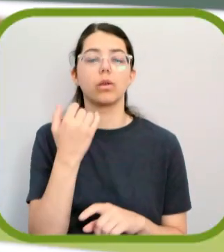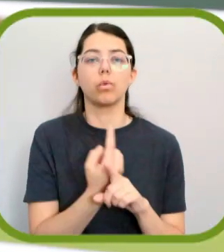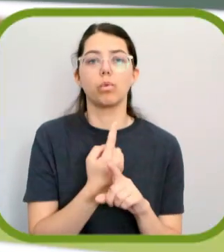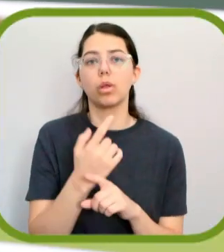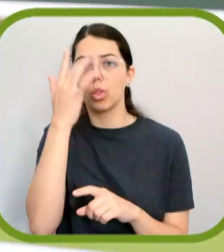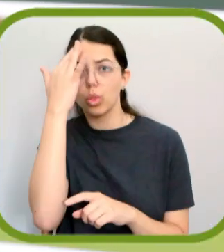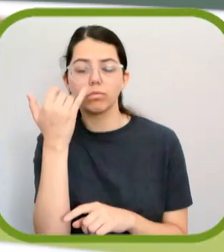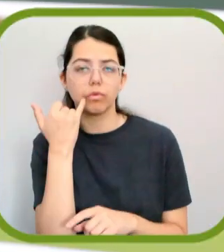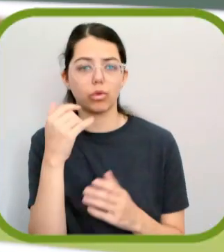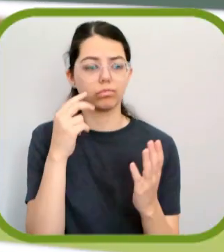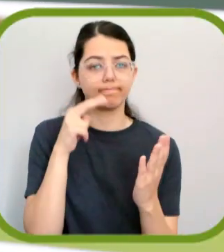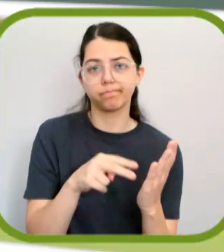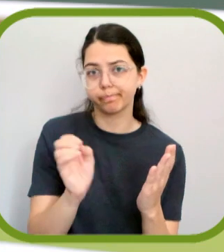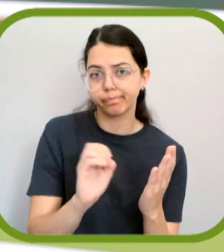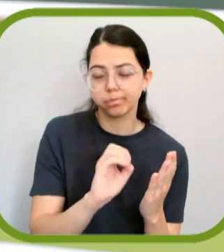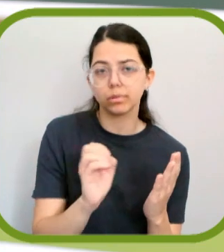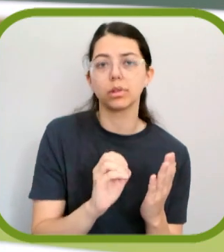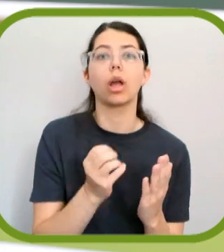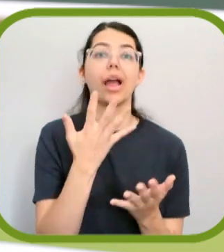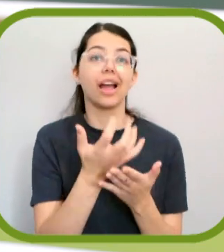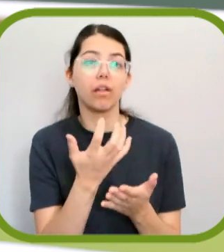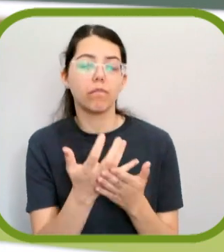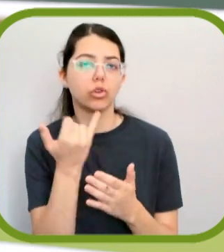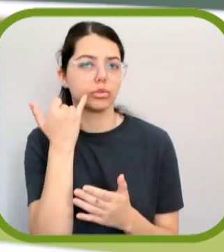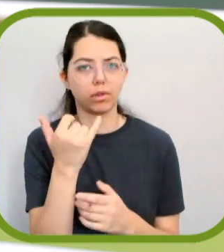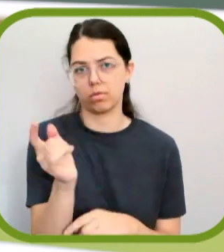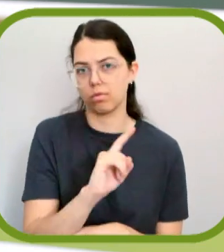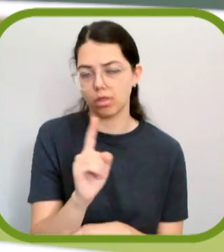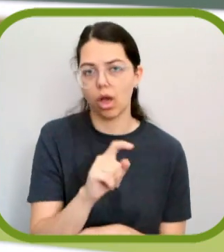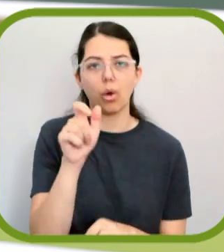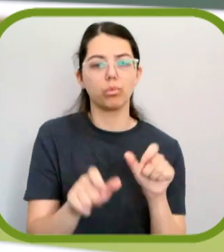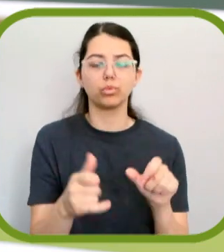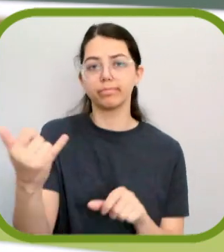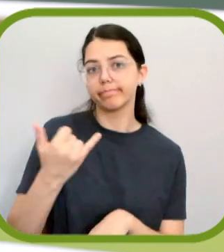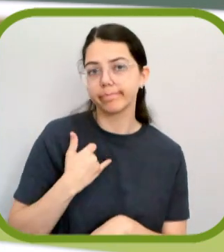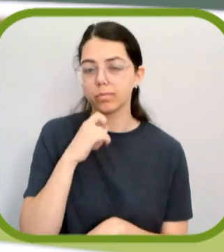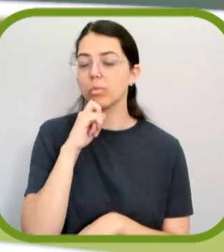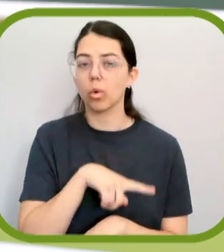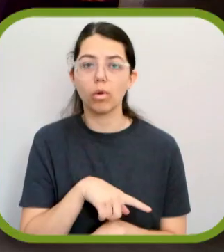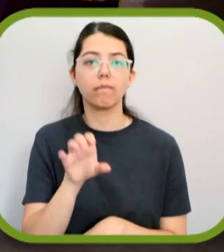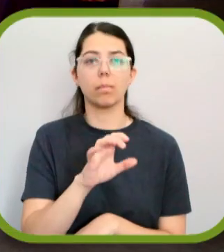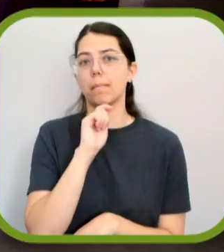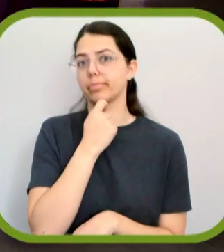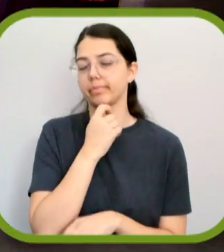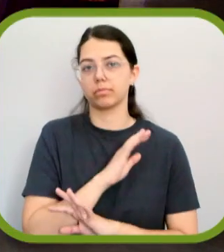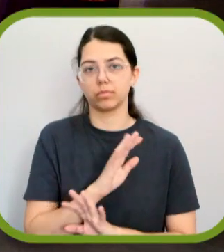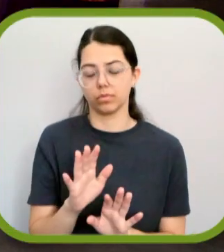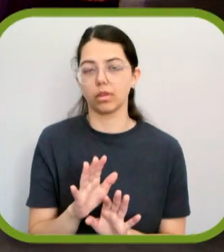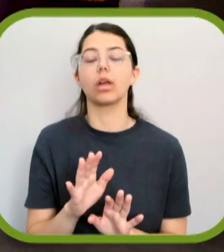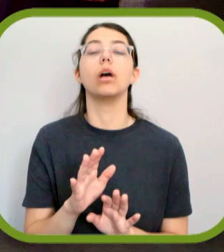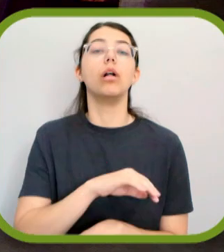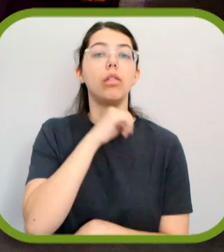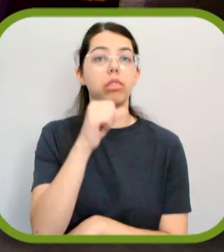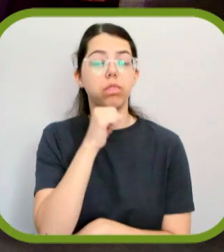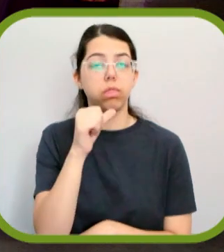não é anonimizada à partida, não vemos números de telefone, não gravamos as chamadas, portanto as pessoas podem entrar em contacto connosco de